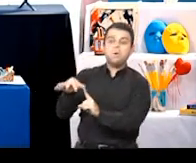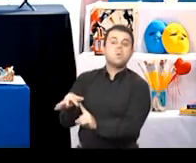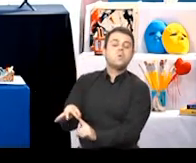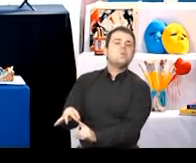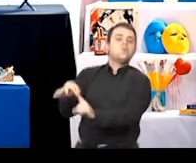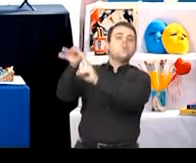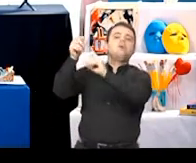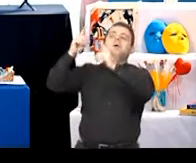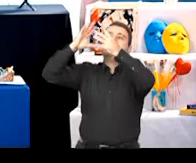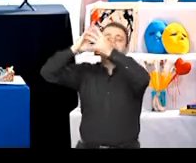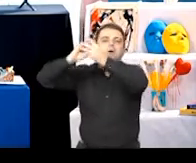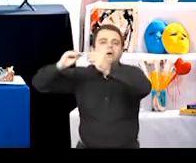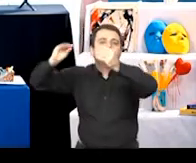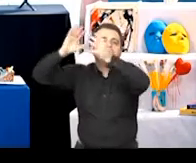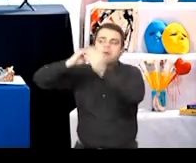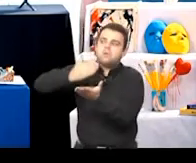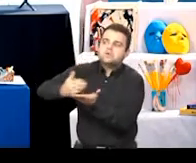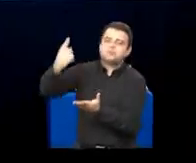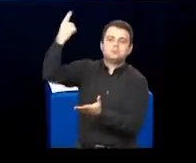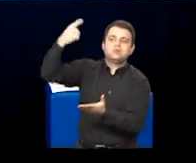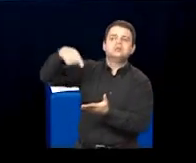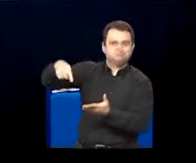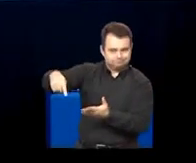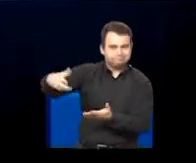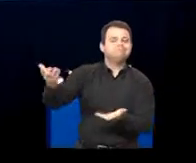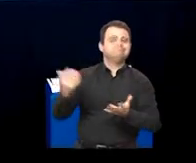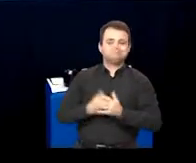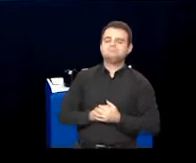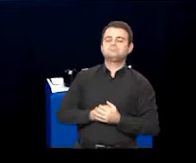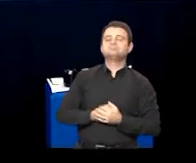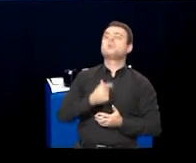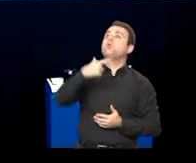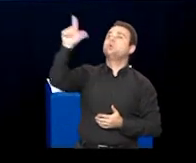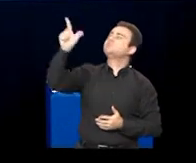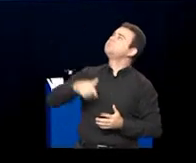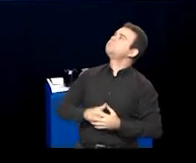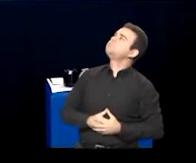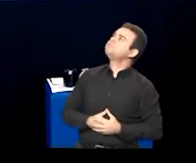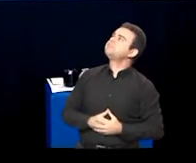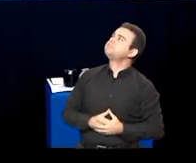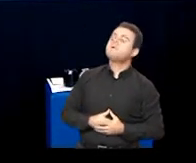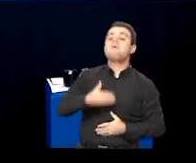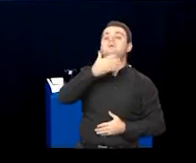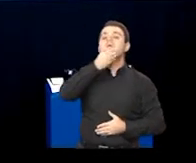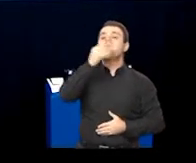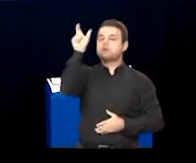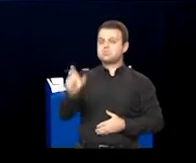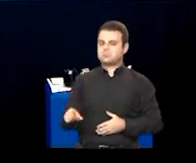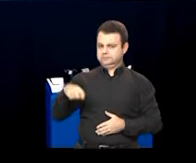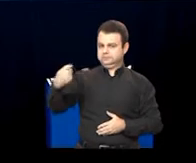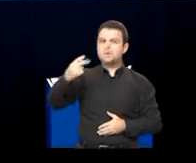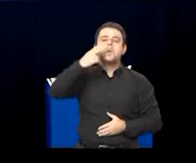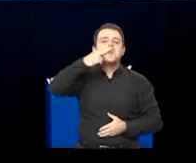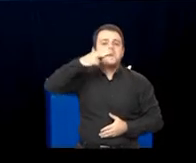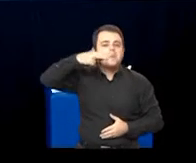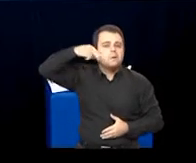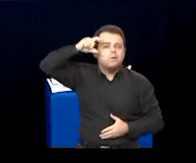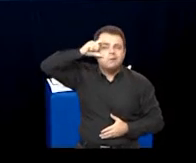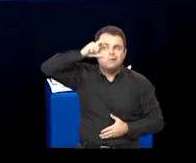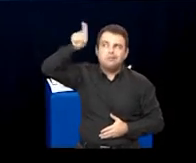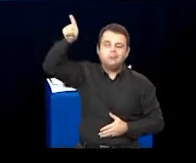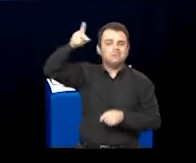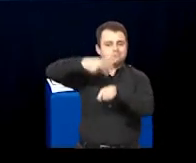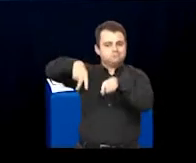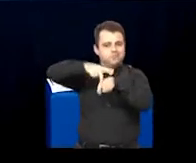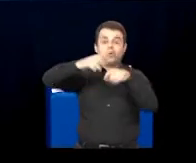do abstracionismo. Aqui a gente tem um artista muito importante chamado Piet Mondrian, um